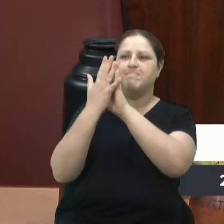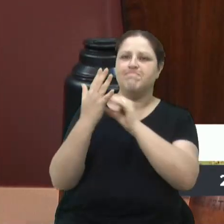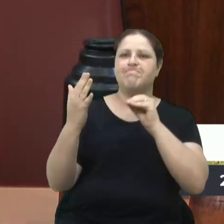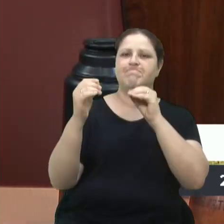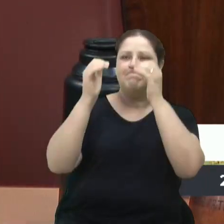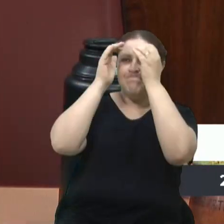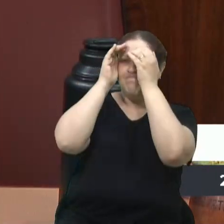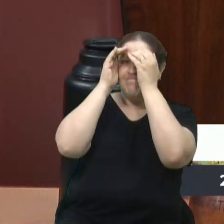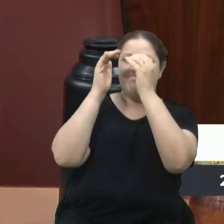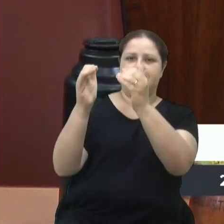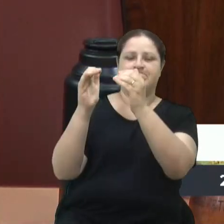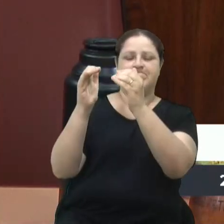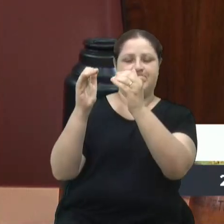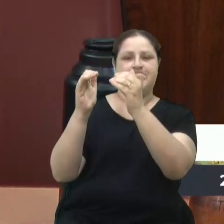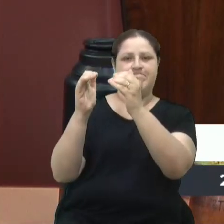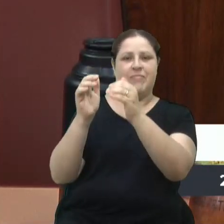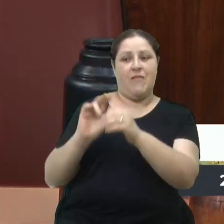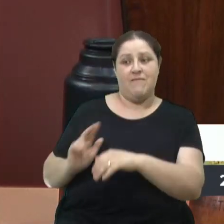valorizar, né,